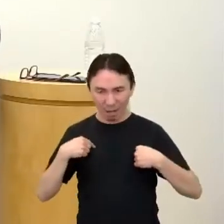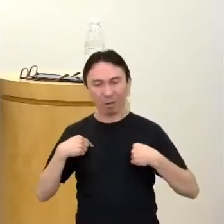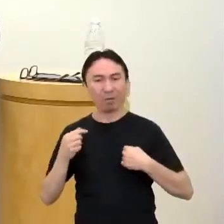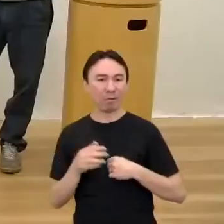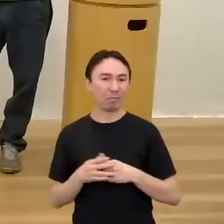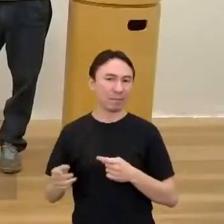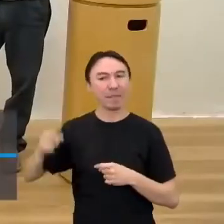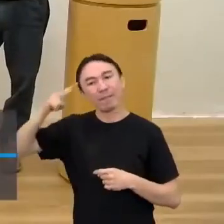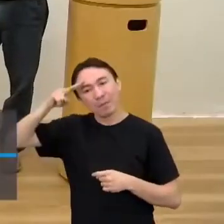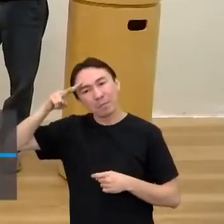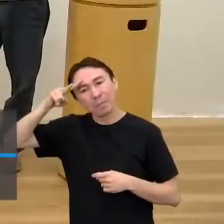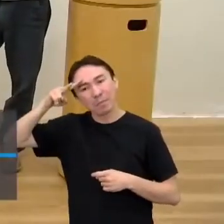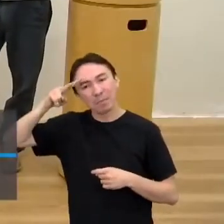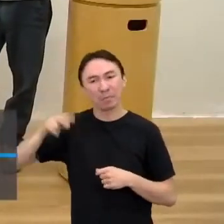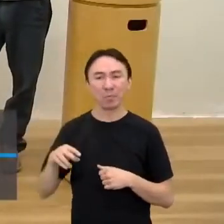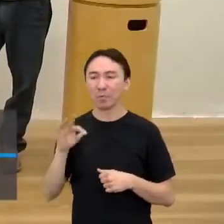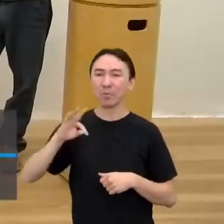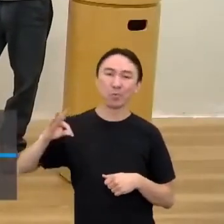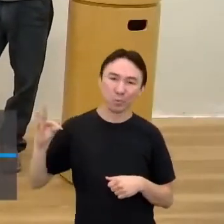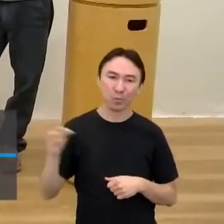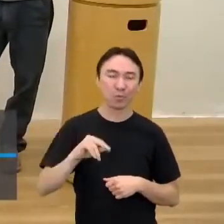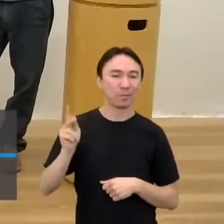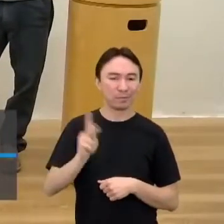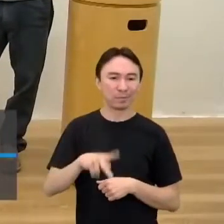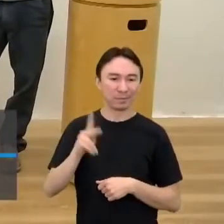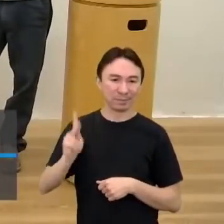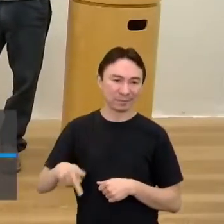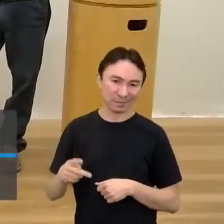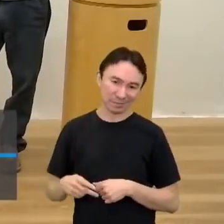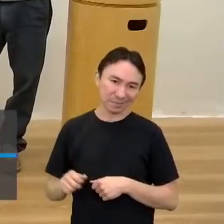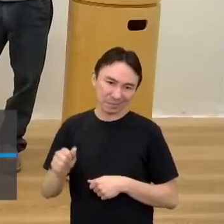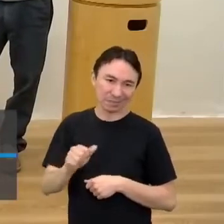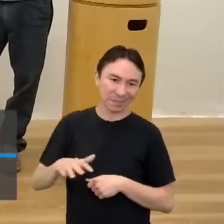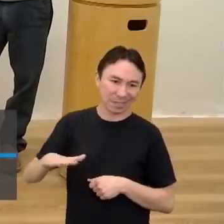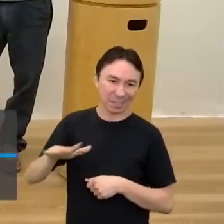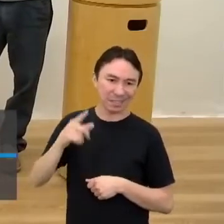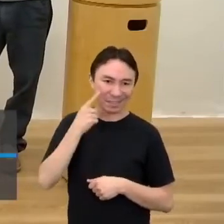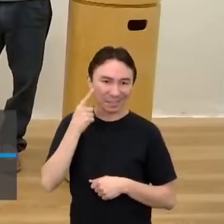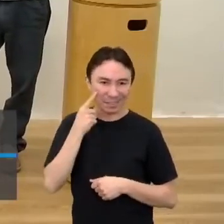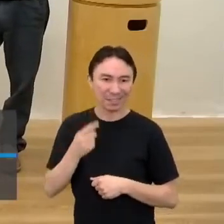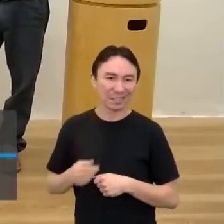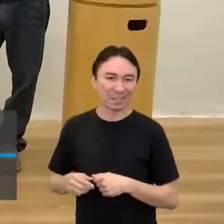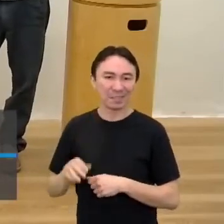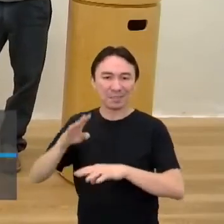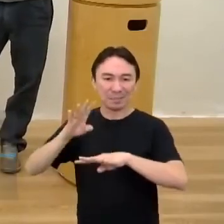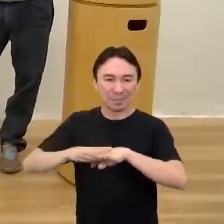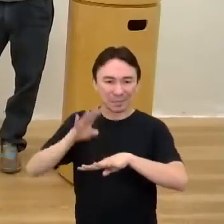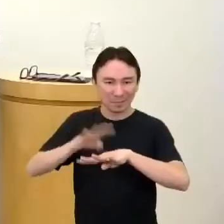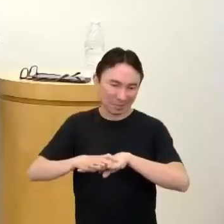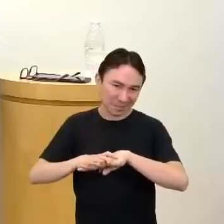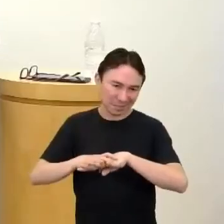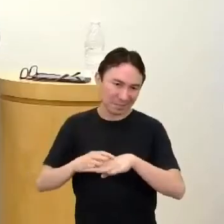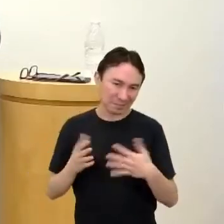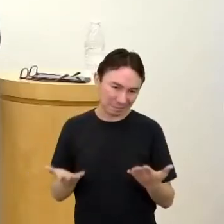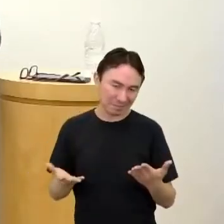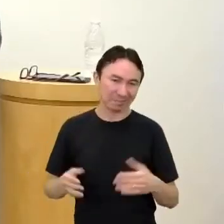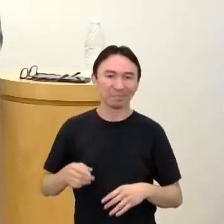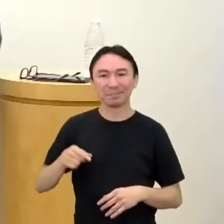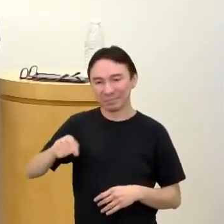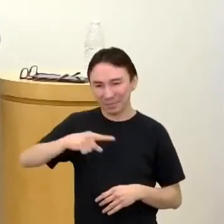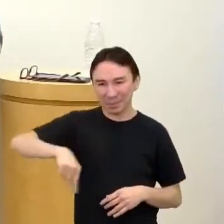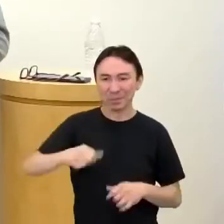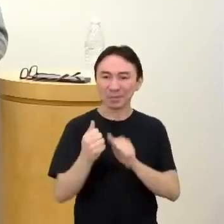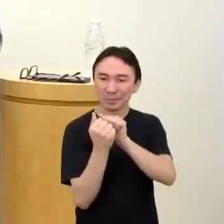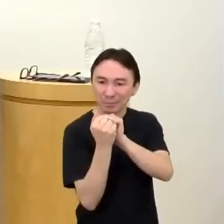professores aqui do Centro de Mídias, estamos falando aí da área de matemática, agora temos essa situação aí para estar um pouquinho mais perto de